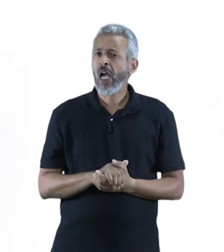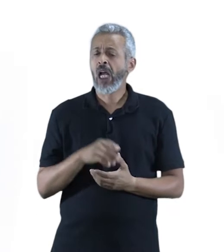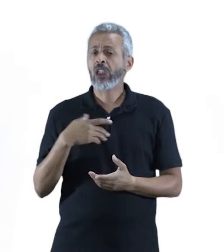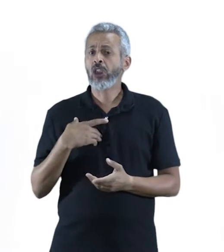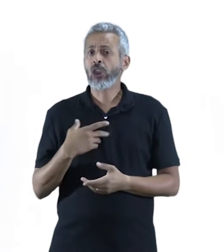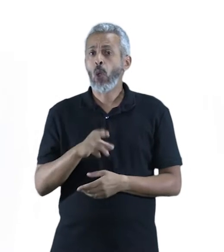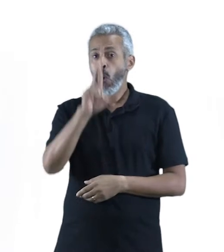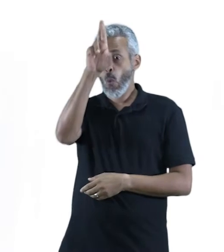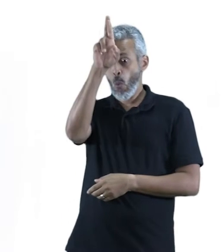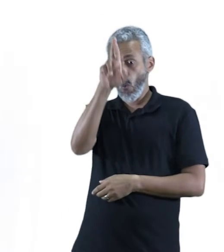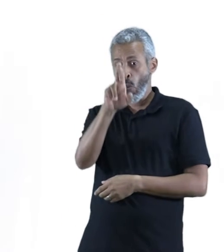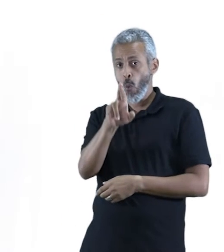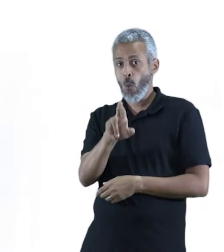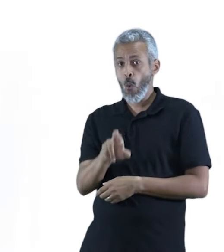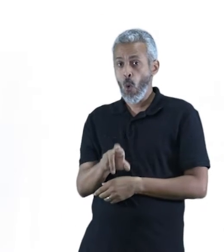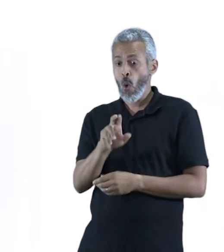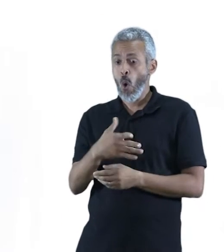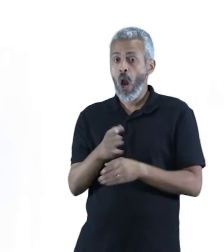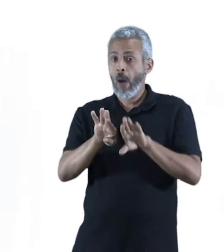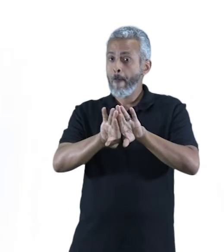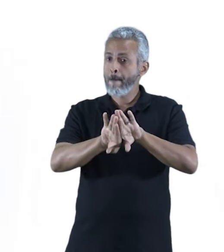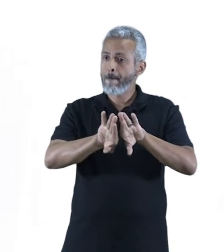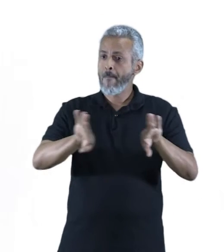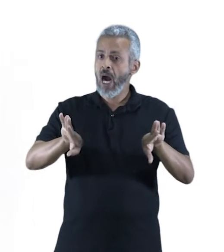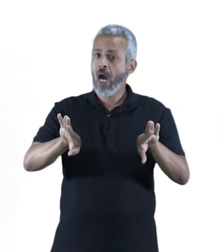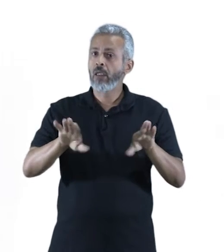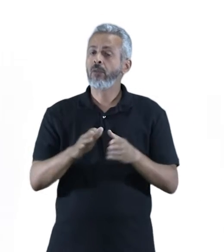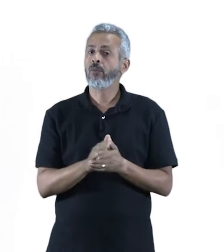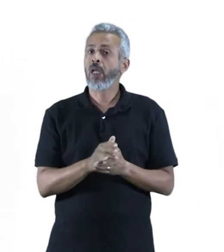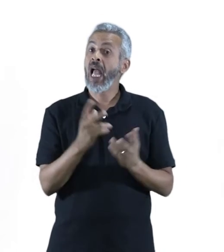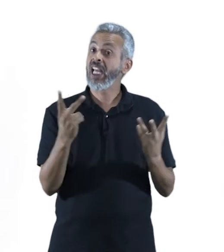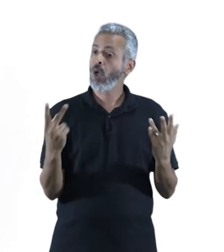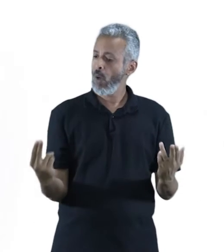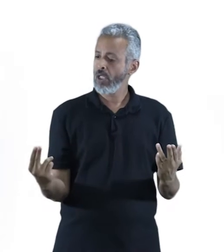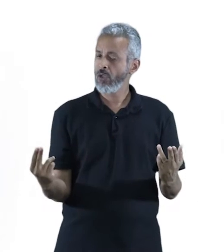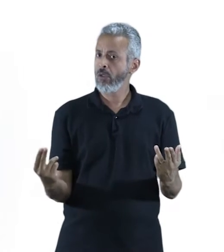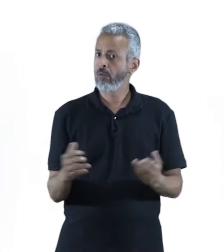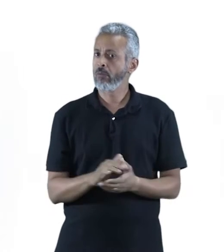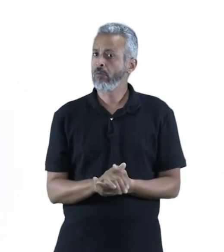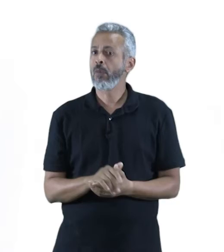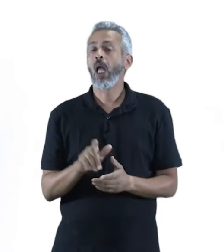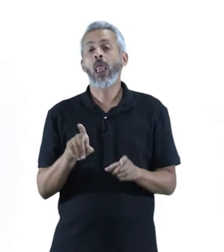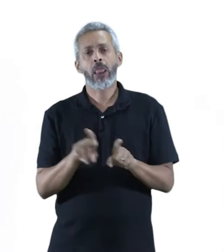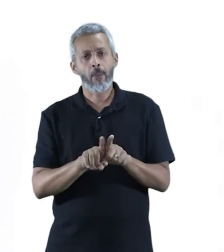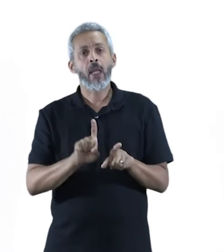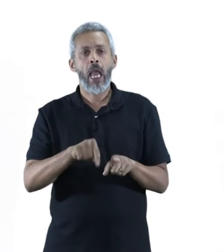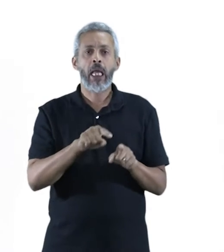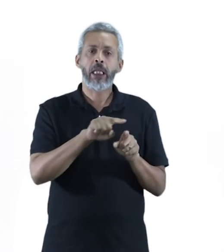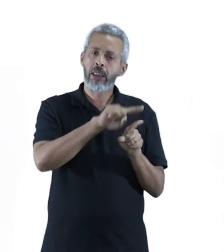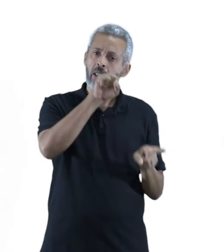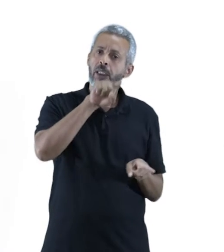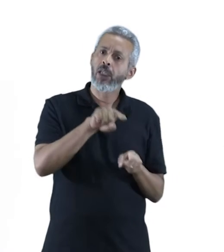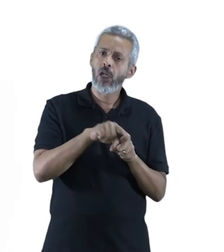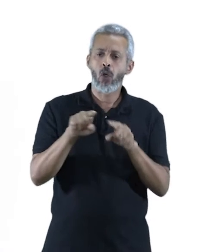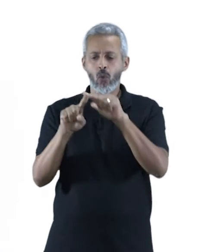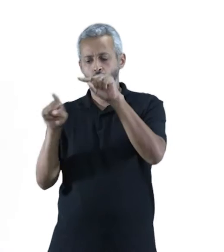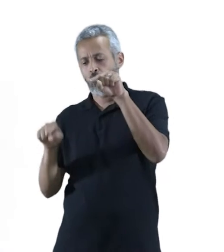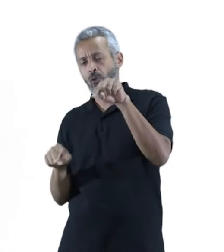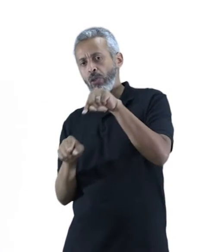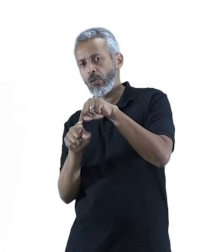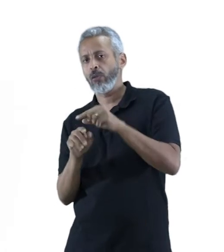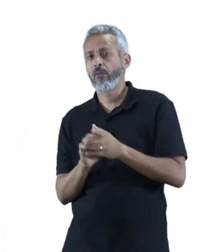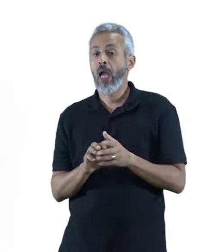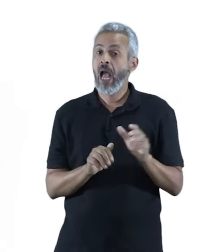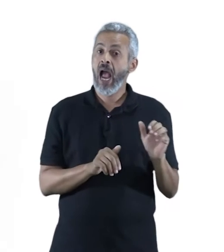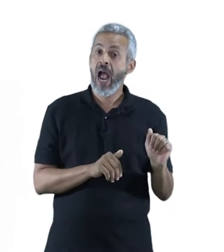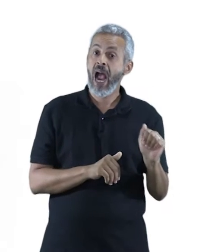Esse eixo de simetria divide o triângulo em duas partes iguais, que também são triângulos. O